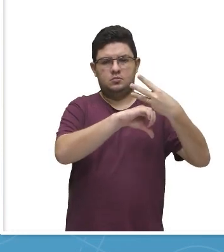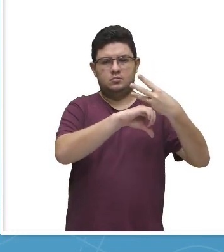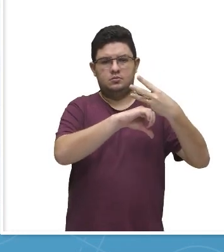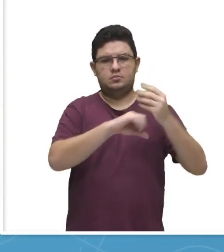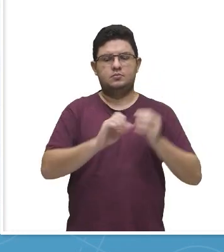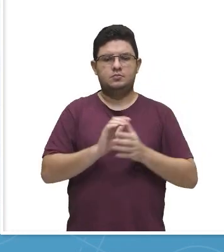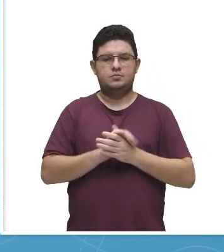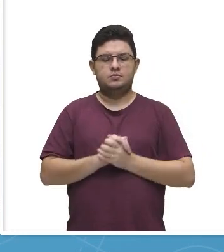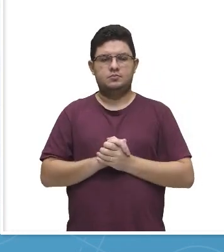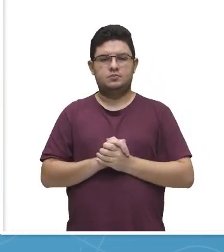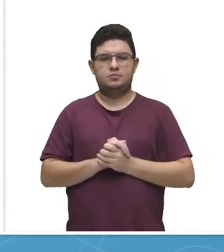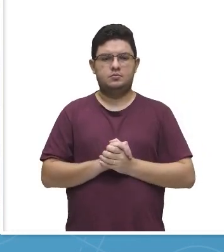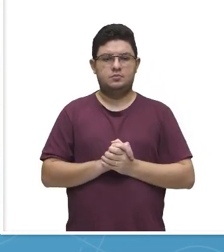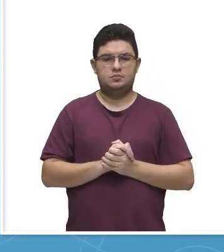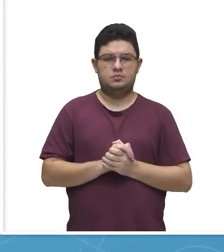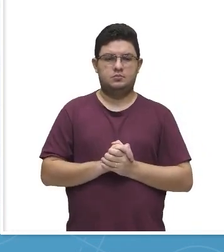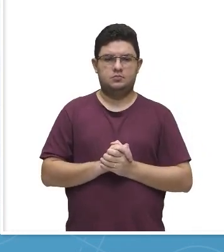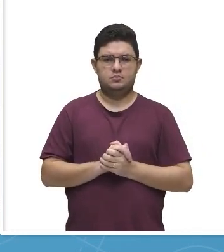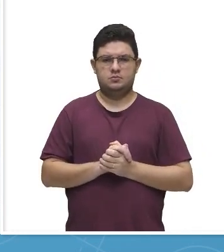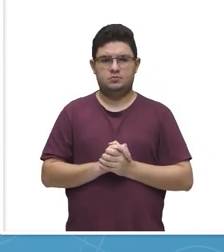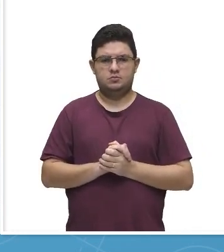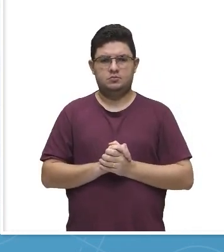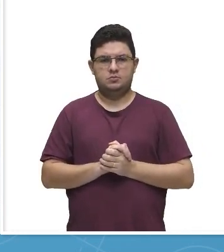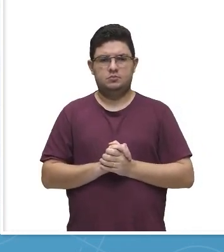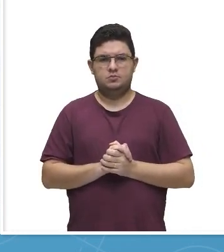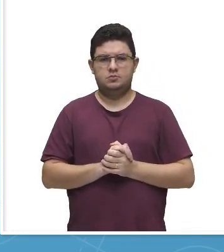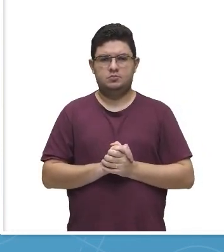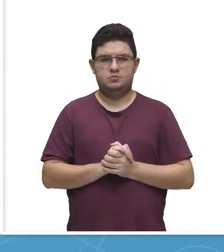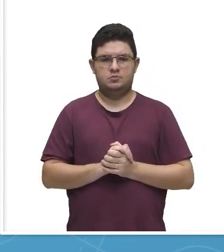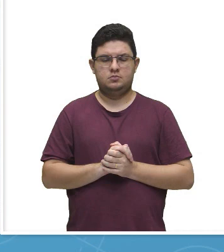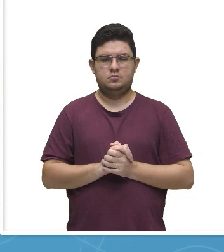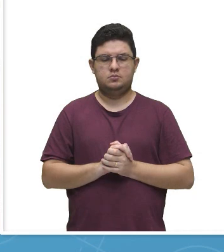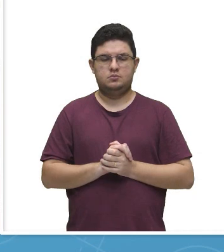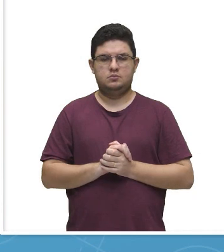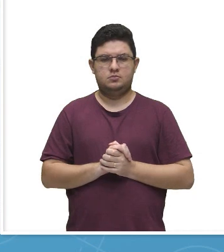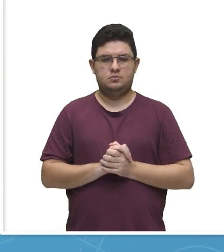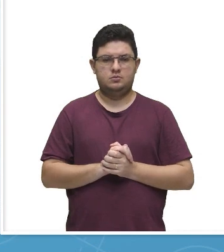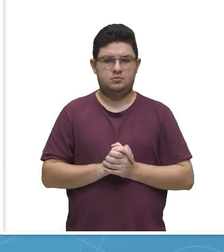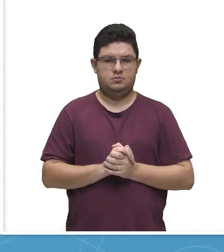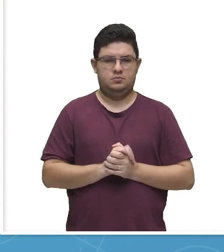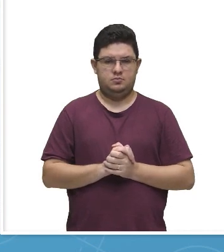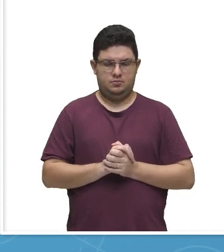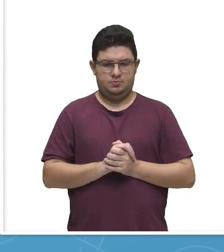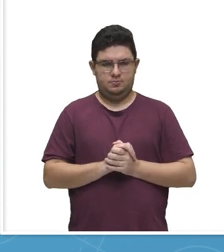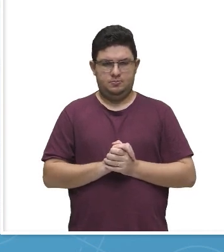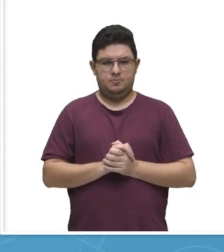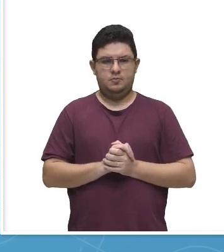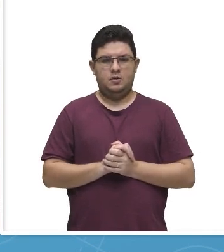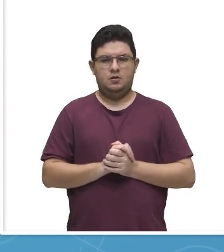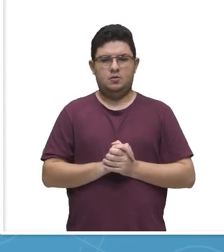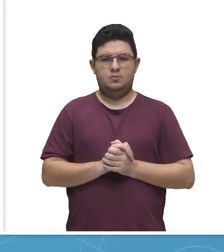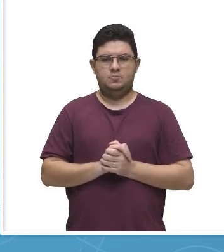Quinta e última propriedade. Diz o seguinte, né?